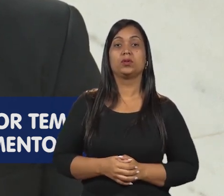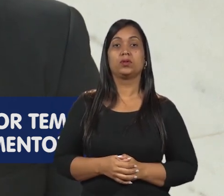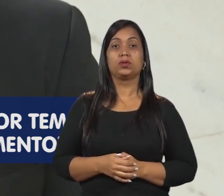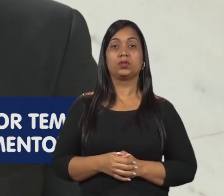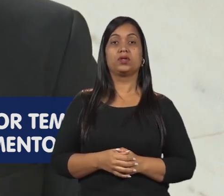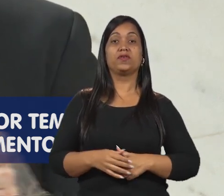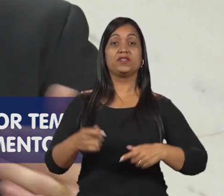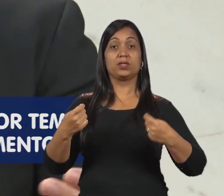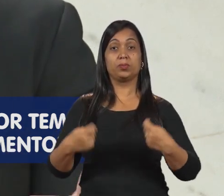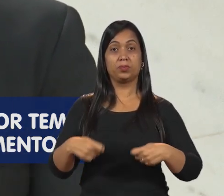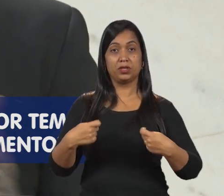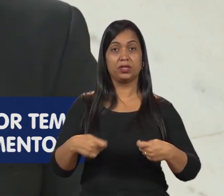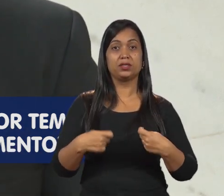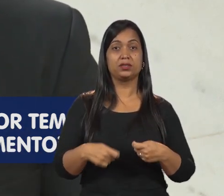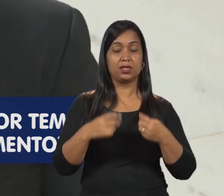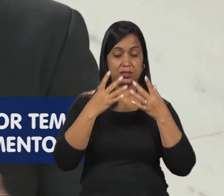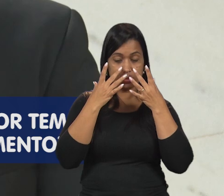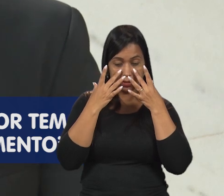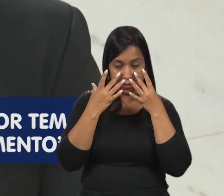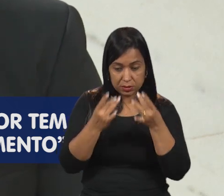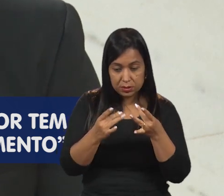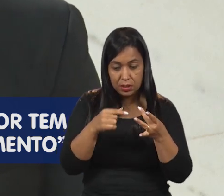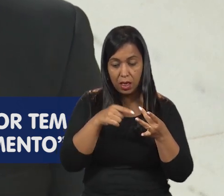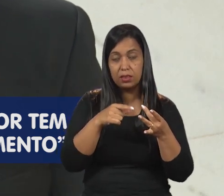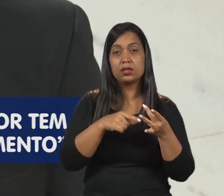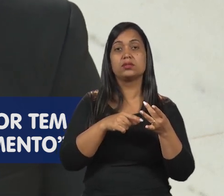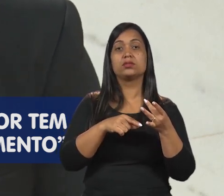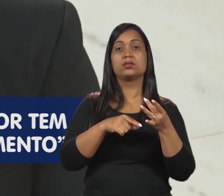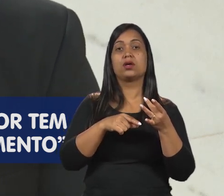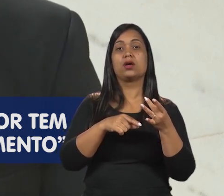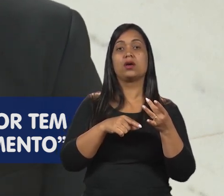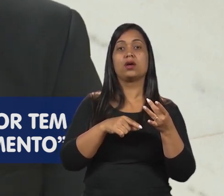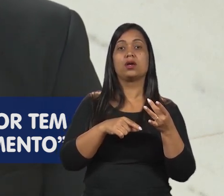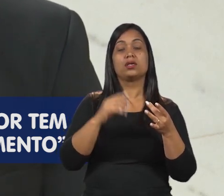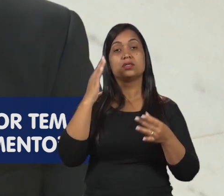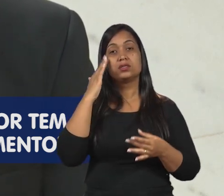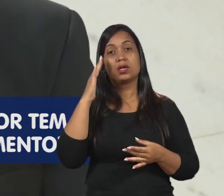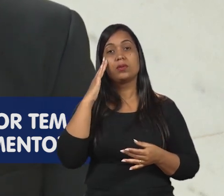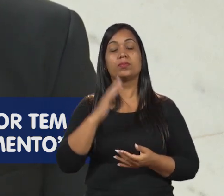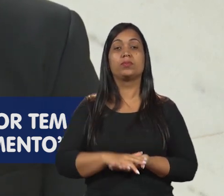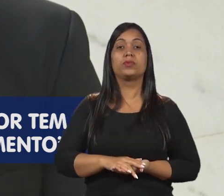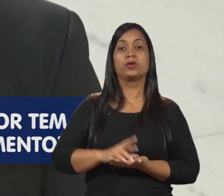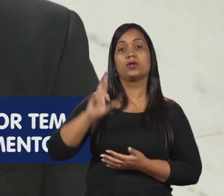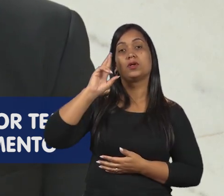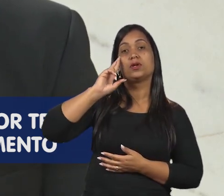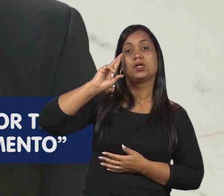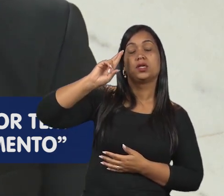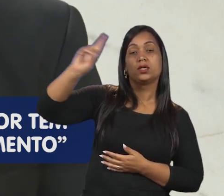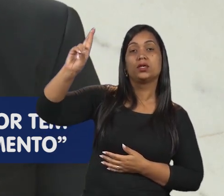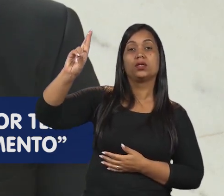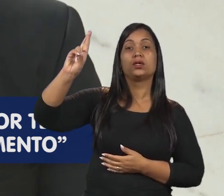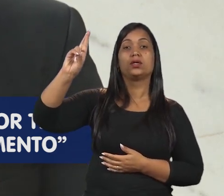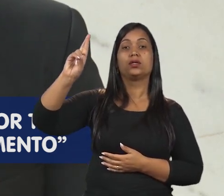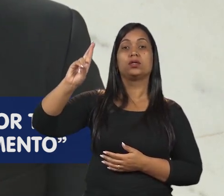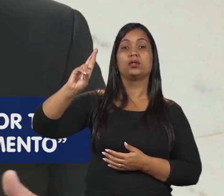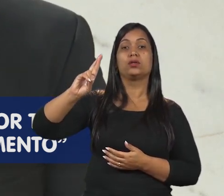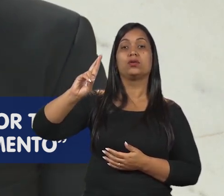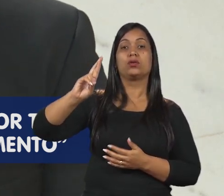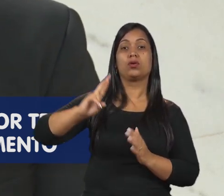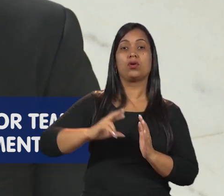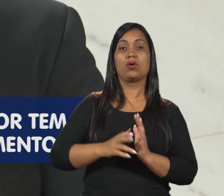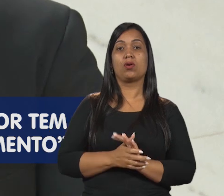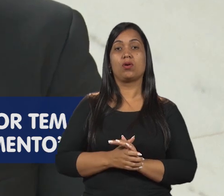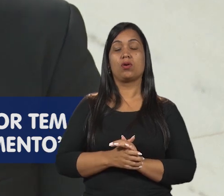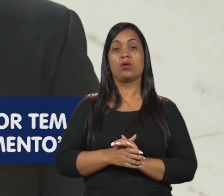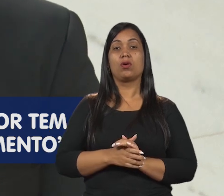você precisa estar antenado e saber utilizar. Hoje, na liderança também do prefeito, como líder do prefeito, a gente tem tempo de fala, então você